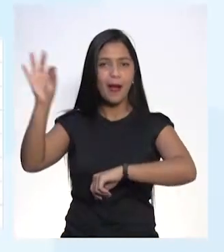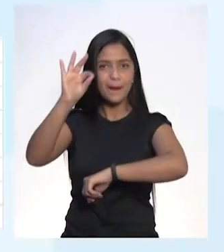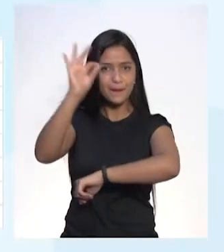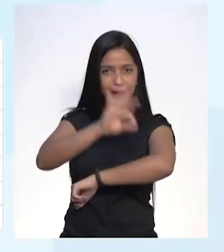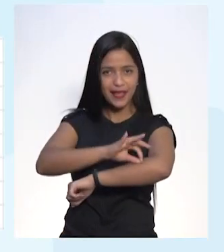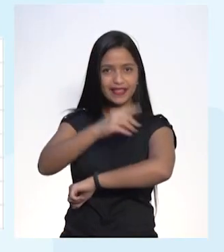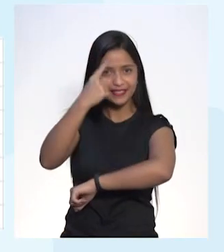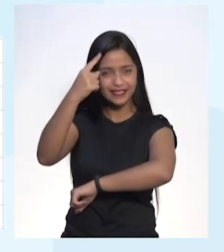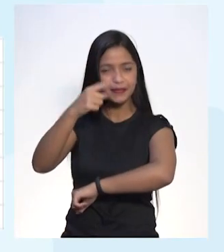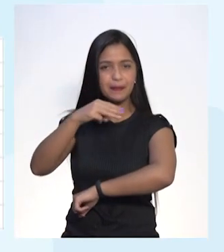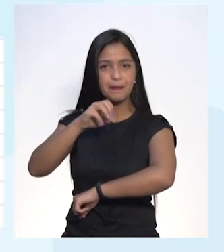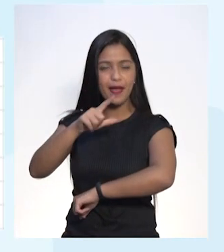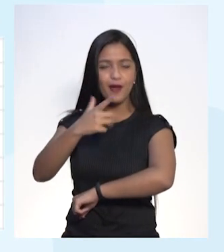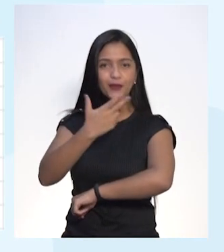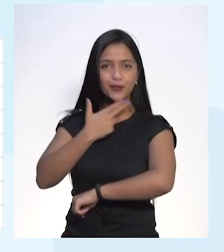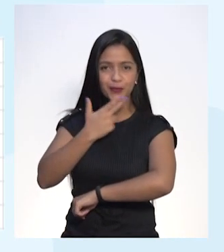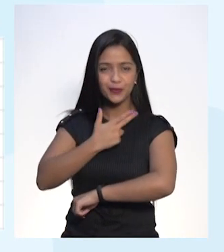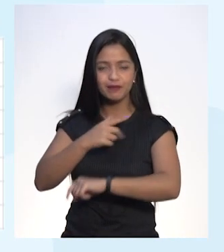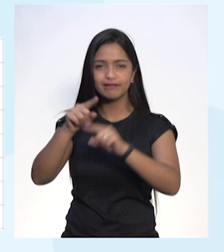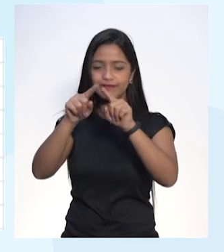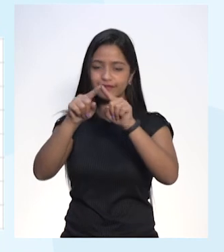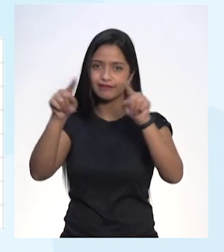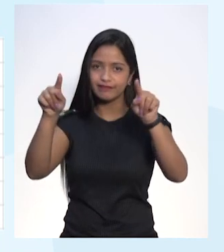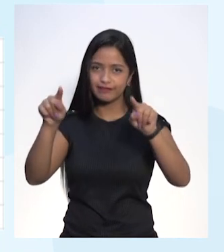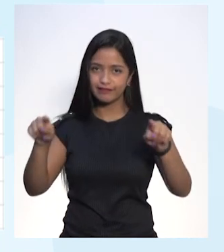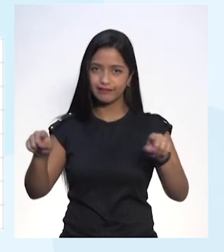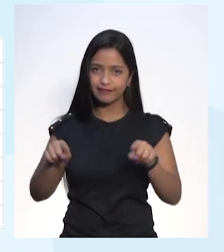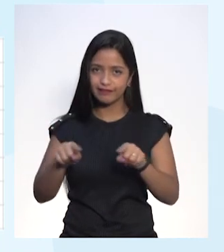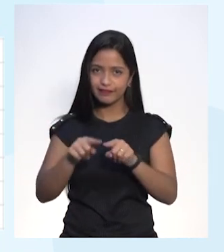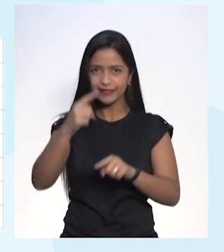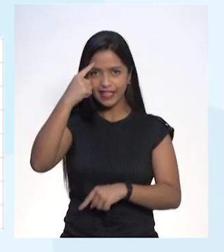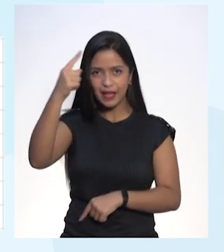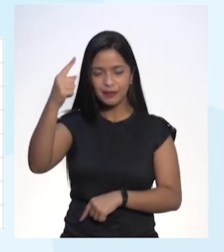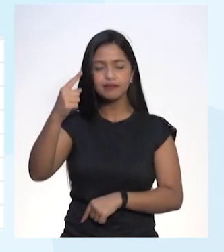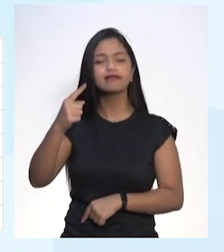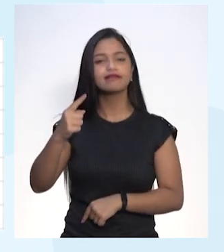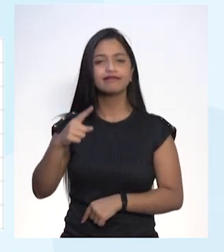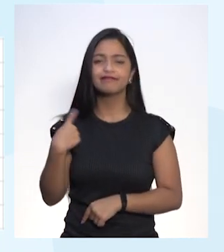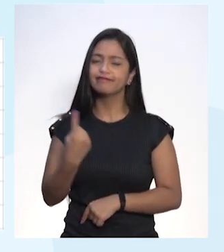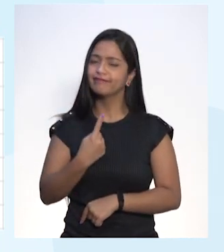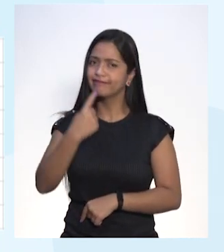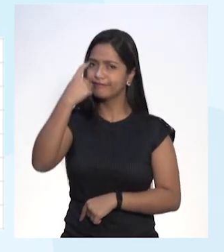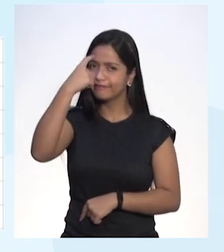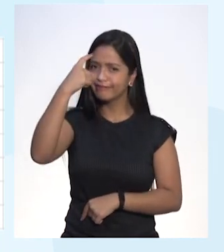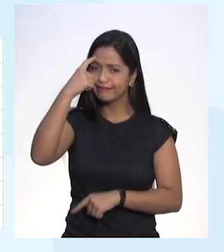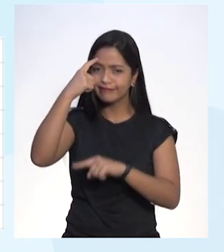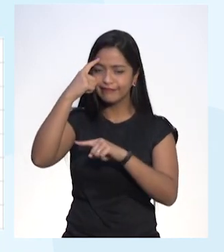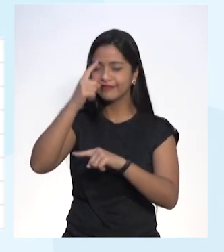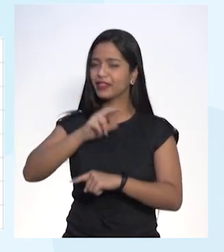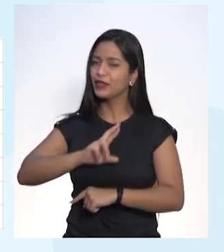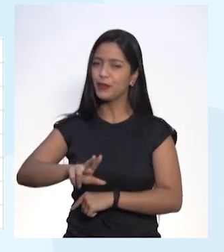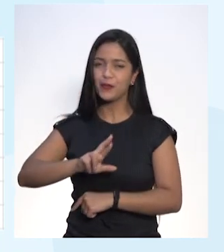mel, sei lá, aquela coisa toda, a figura geométrica toda regular. E não é bem assim.